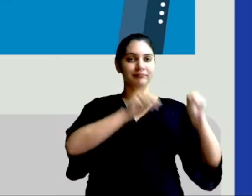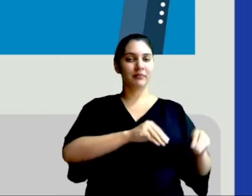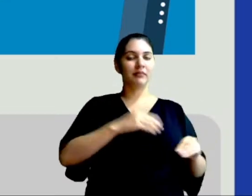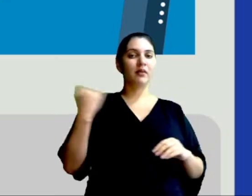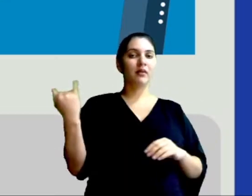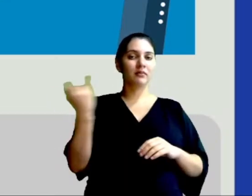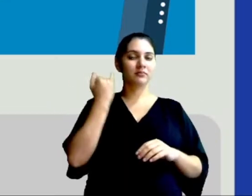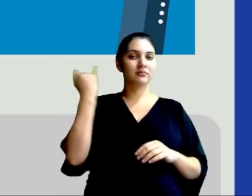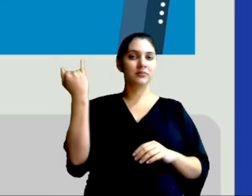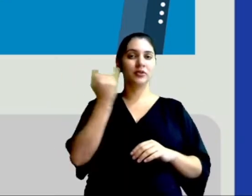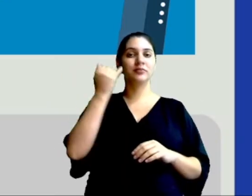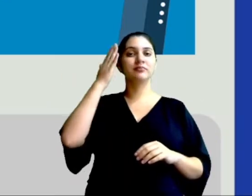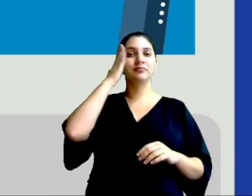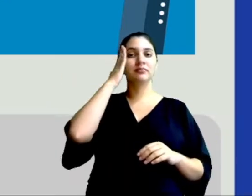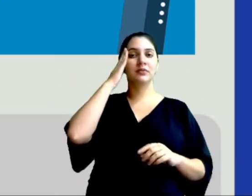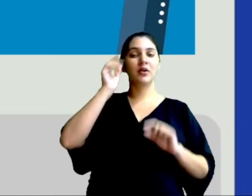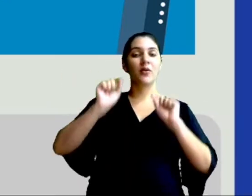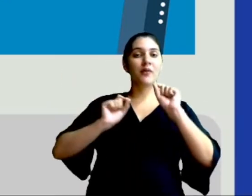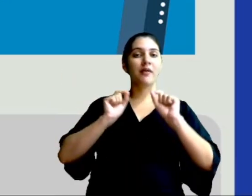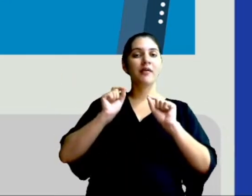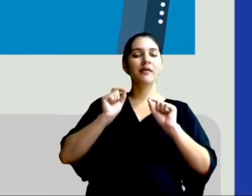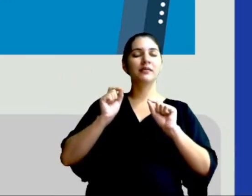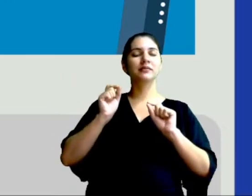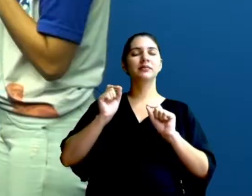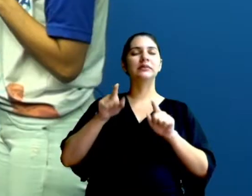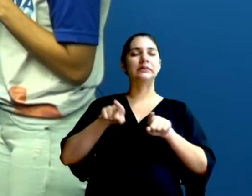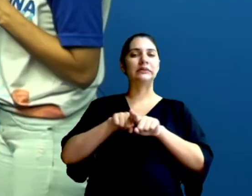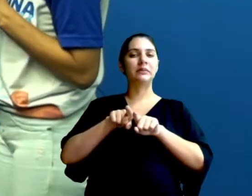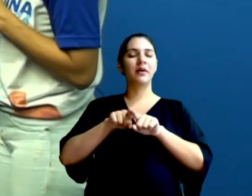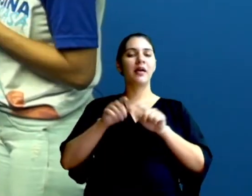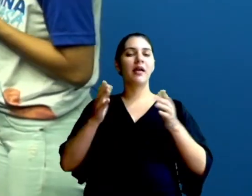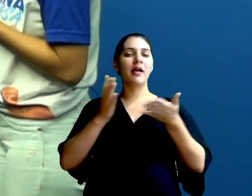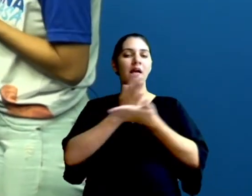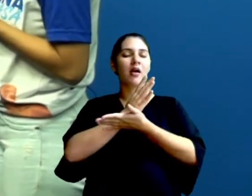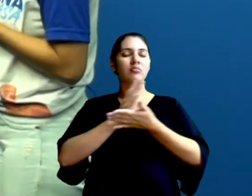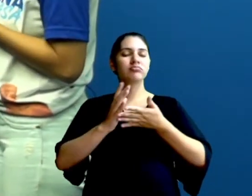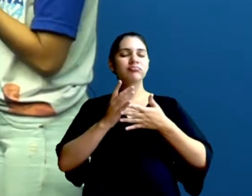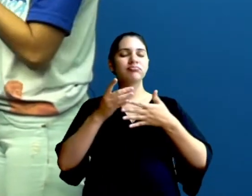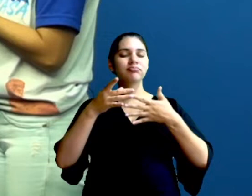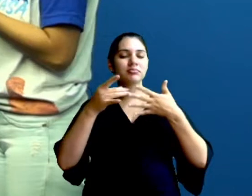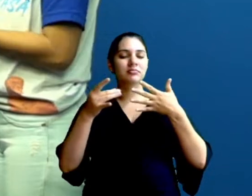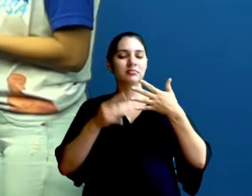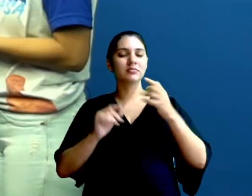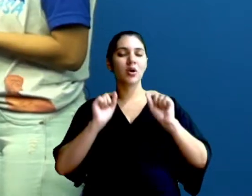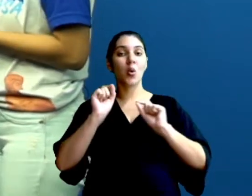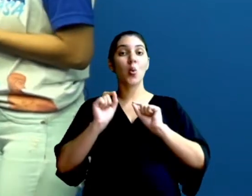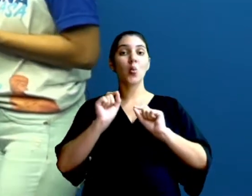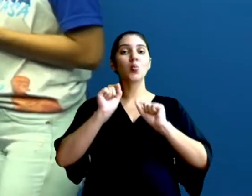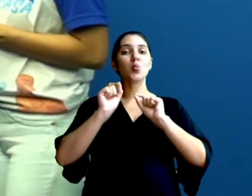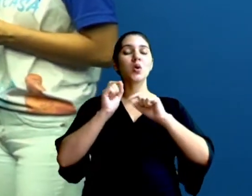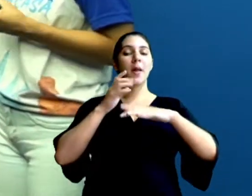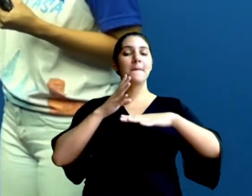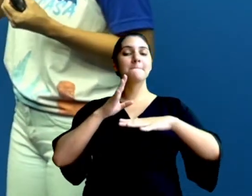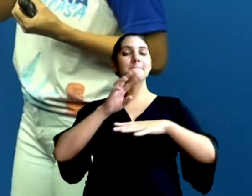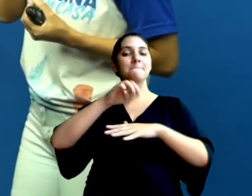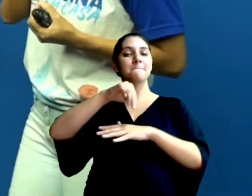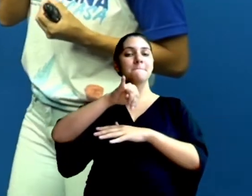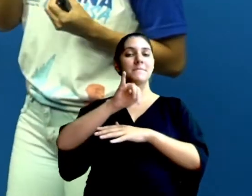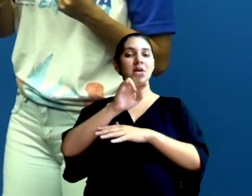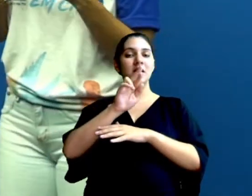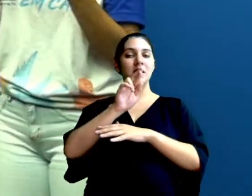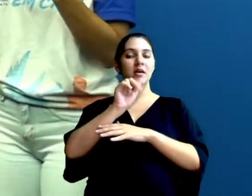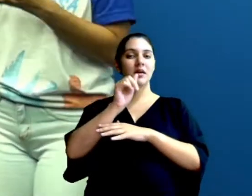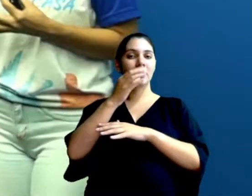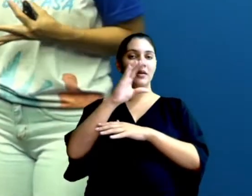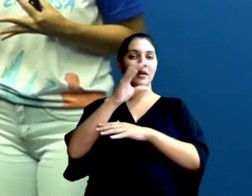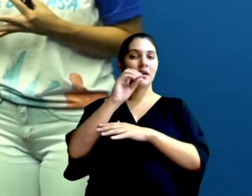é importante entendermos também algumas especificidades. Por exemplo, o que são migrações?